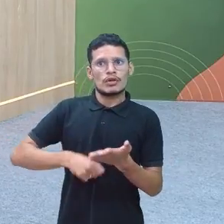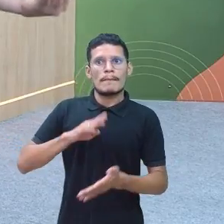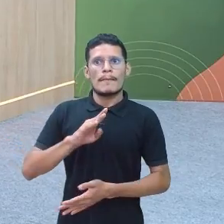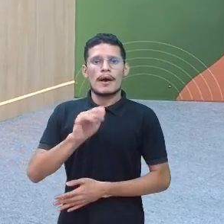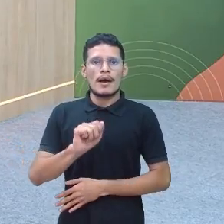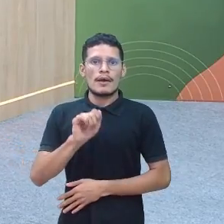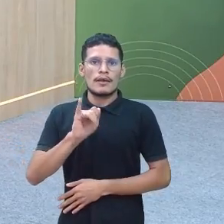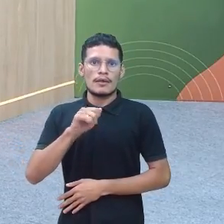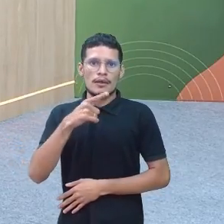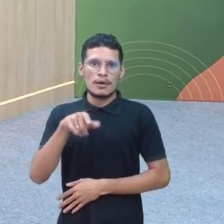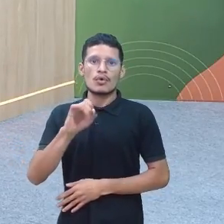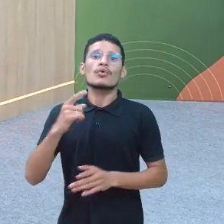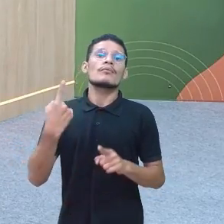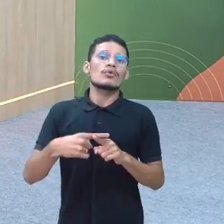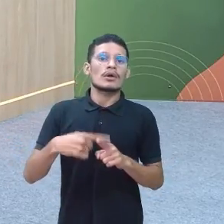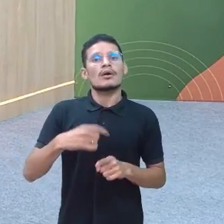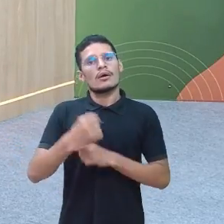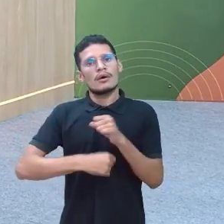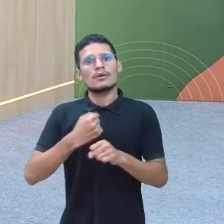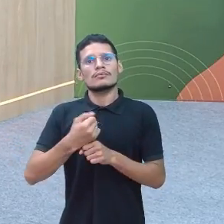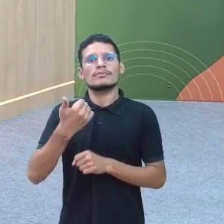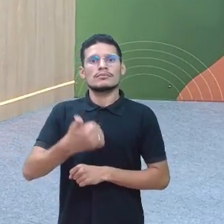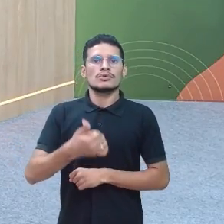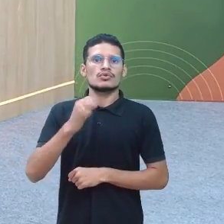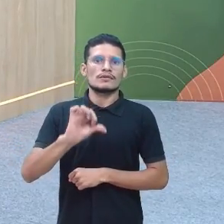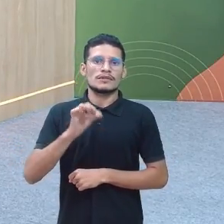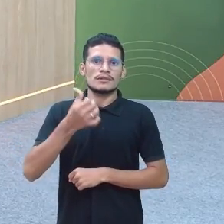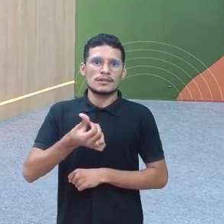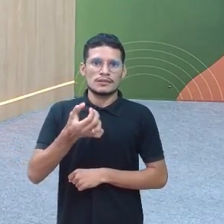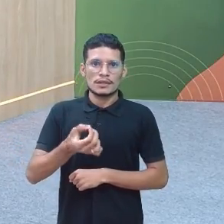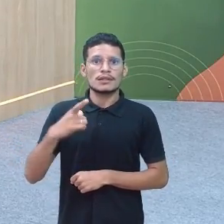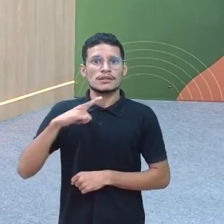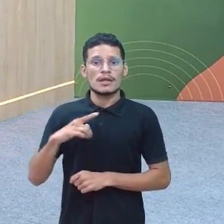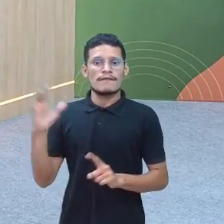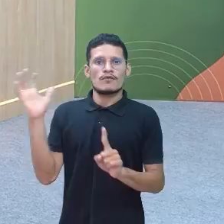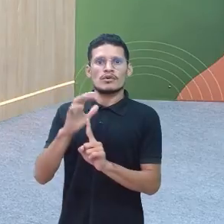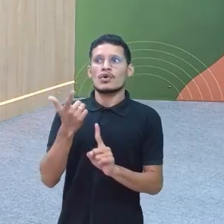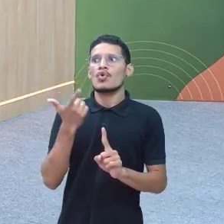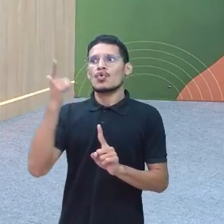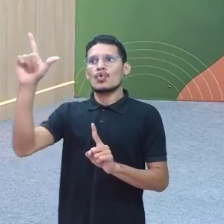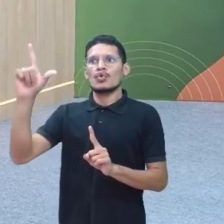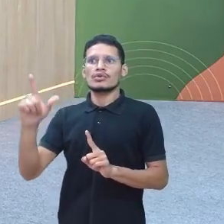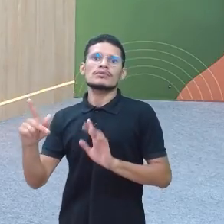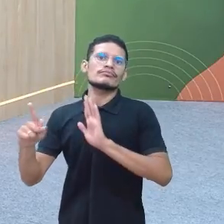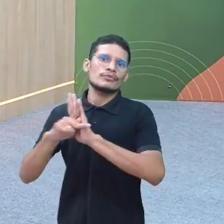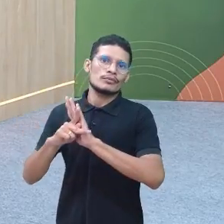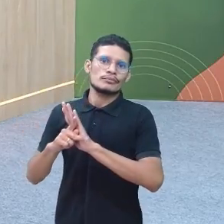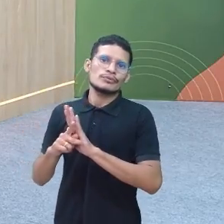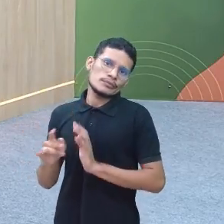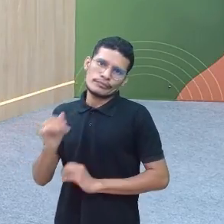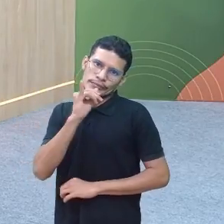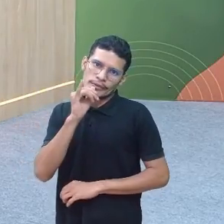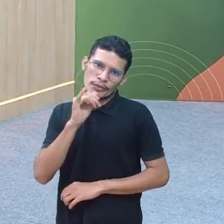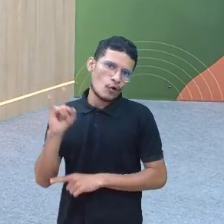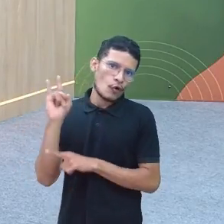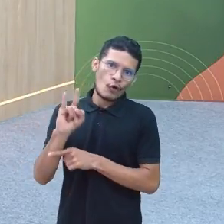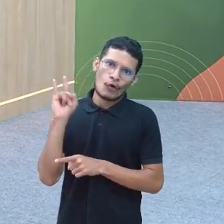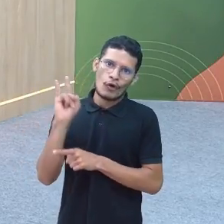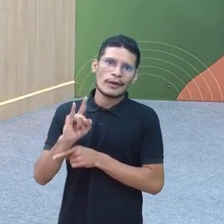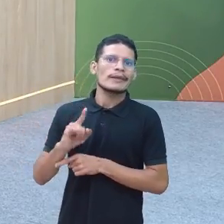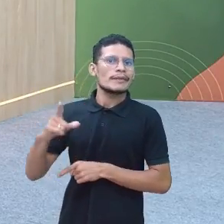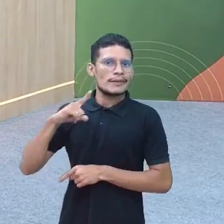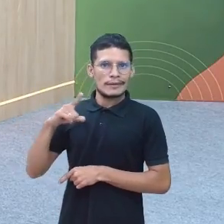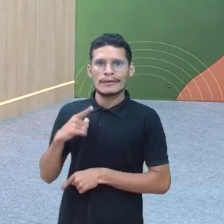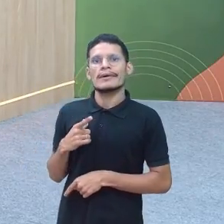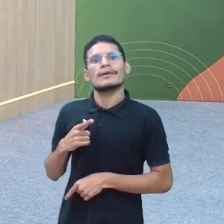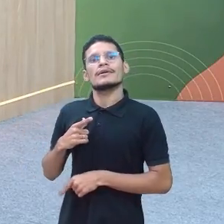sofrendo influências externas, que era a Jovem Guarda, que sofria muita influência do rock and roll, principalmente dos Beatles, e a